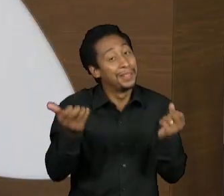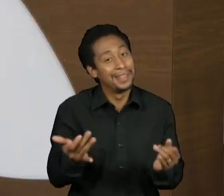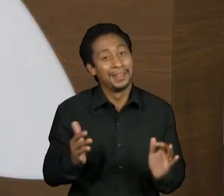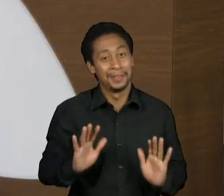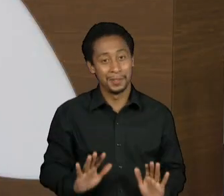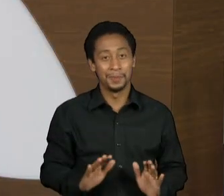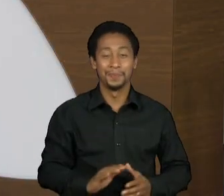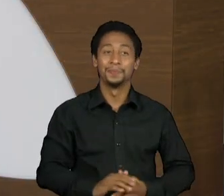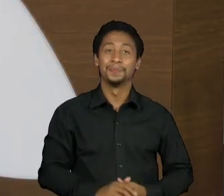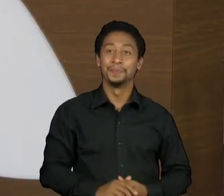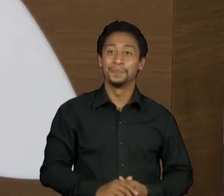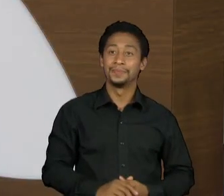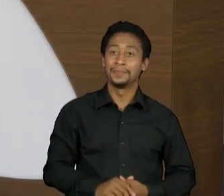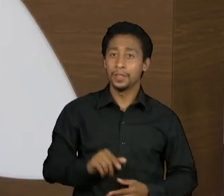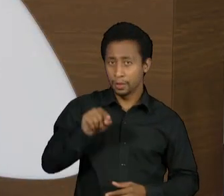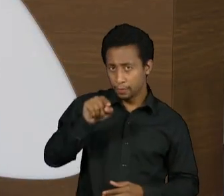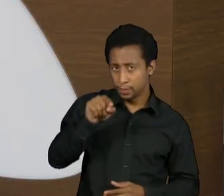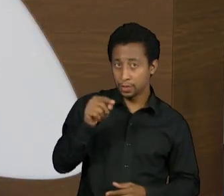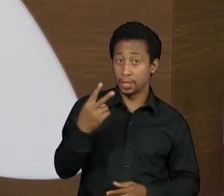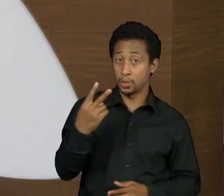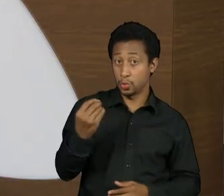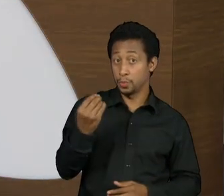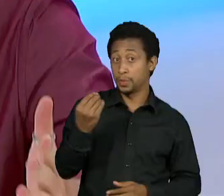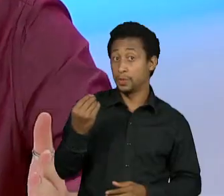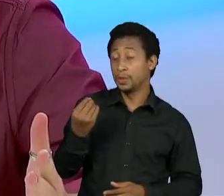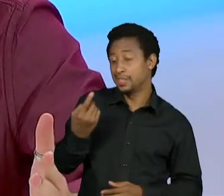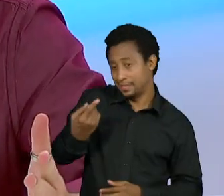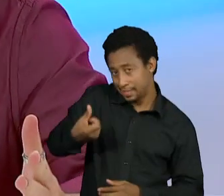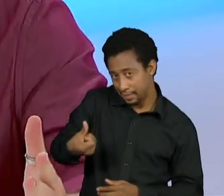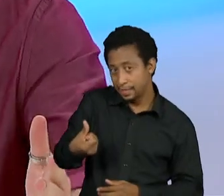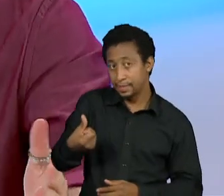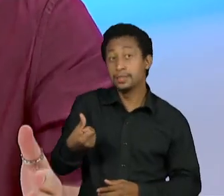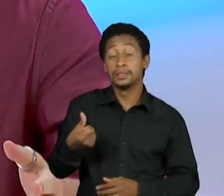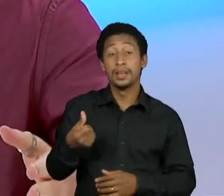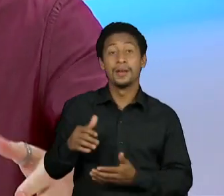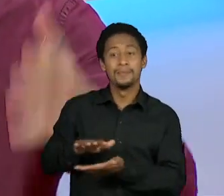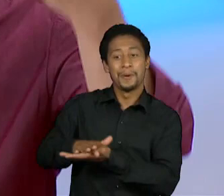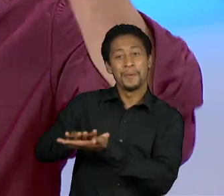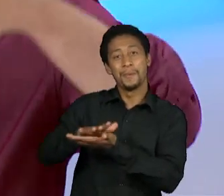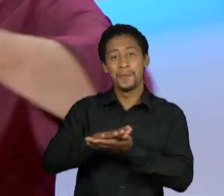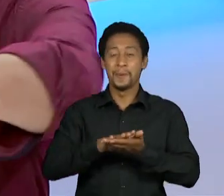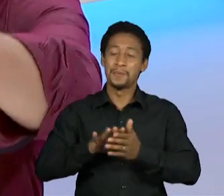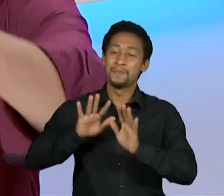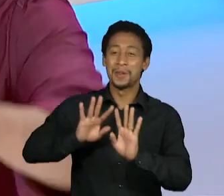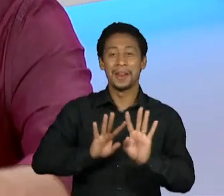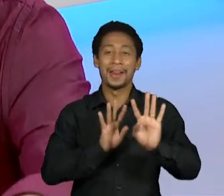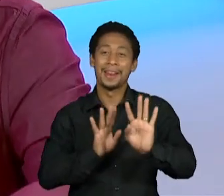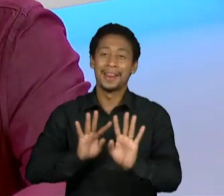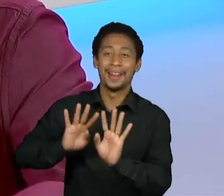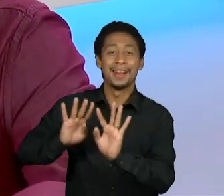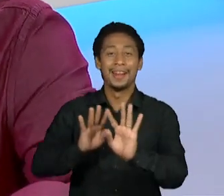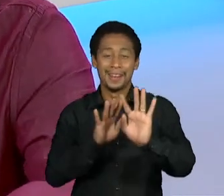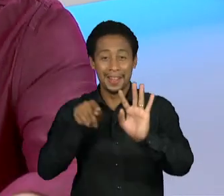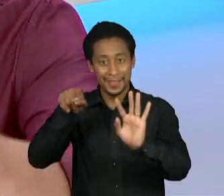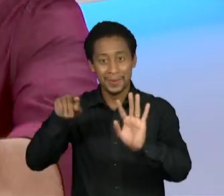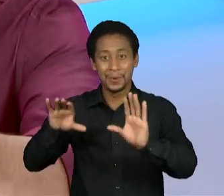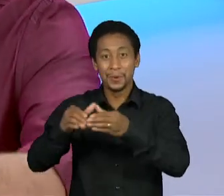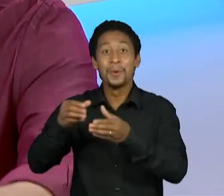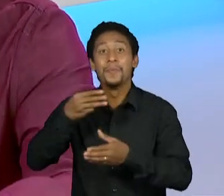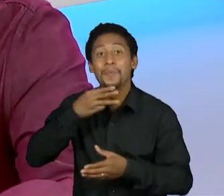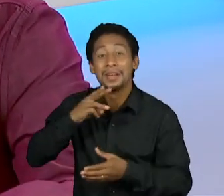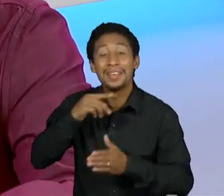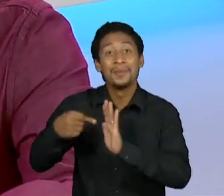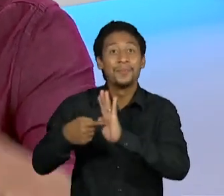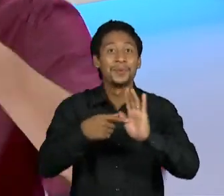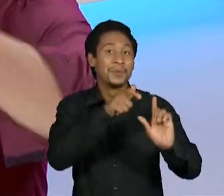Leandro você em 2016 você é a mangueira proporcionar aquele momento de Êxtase para nós com desfile de Maria Bethânia vê-la ali de pé descalço